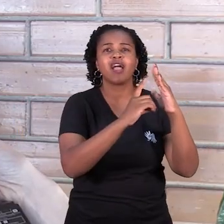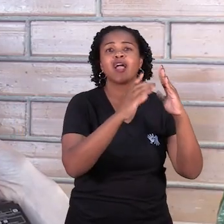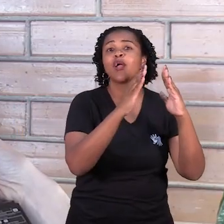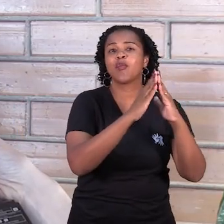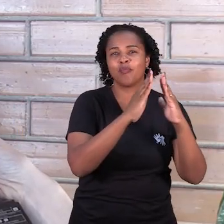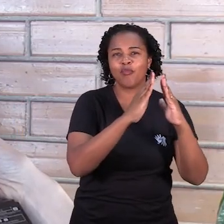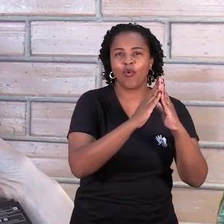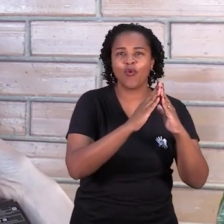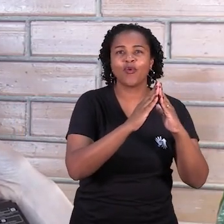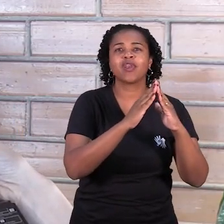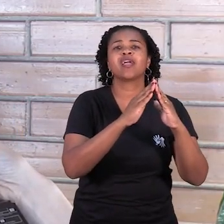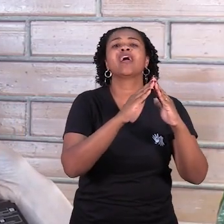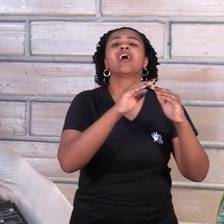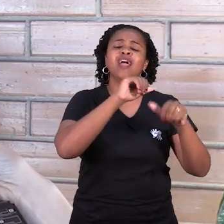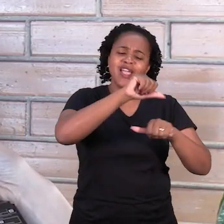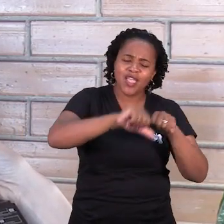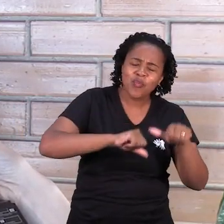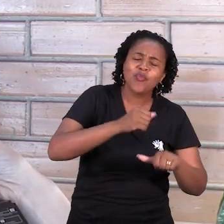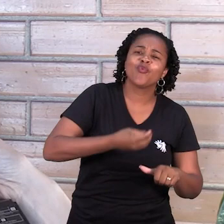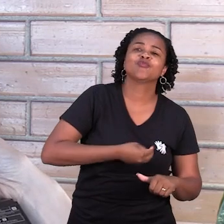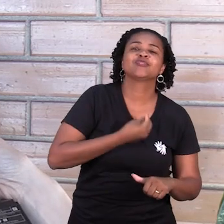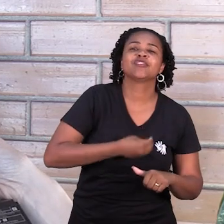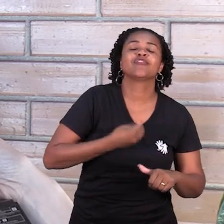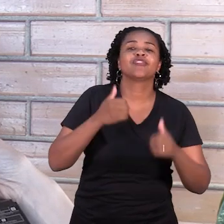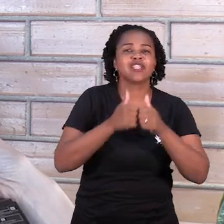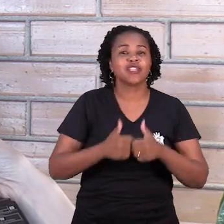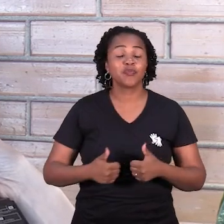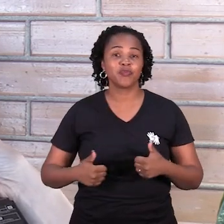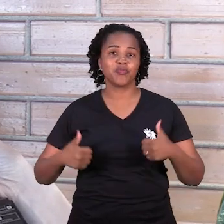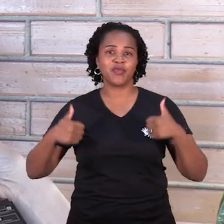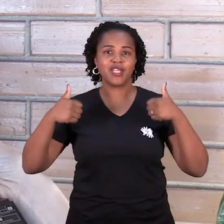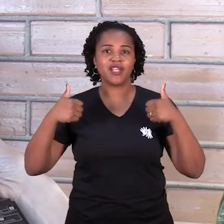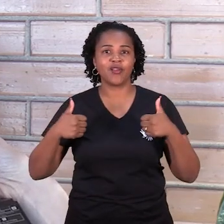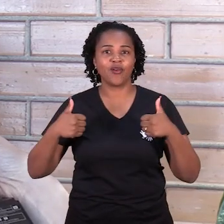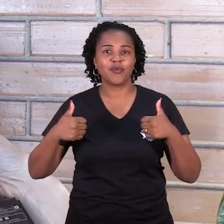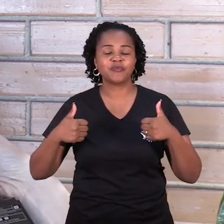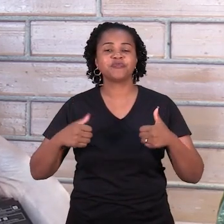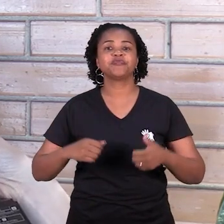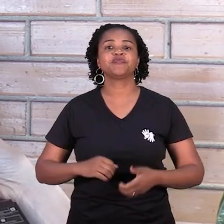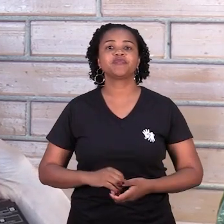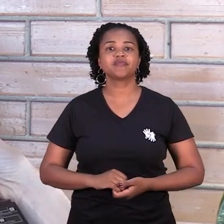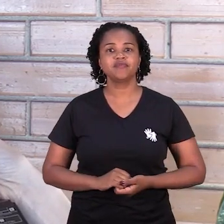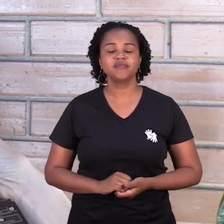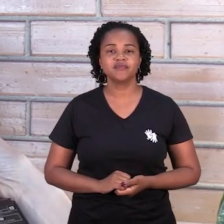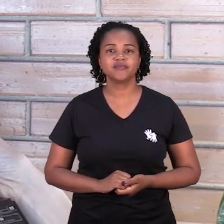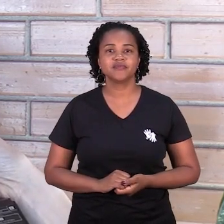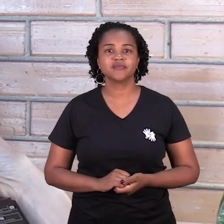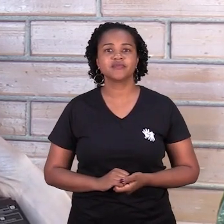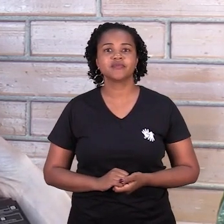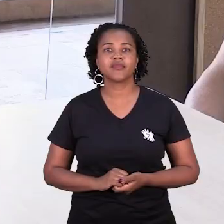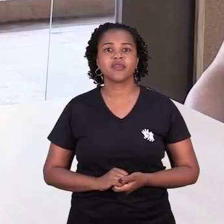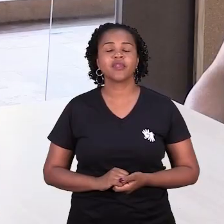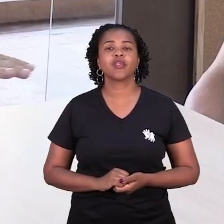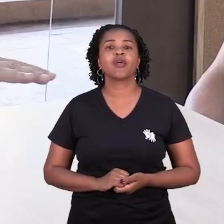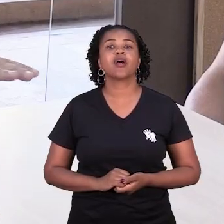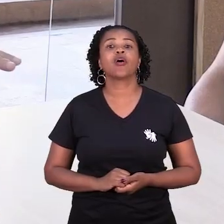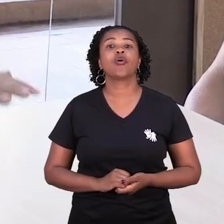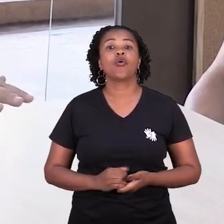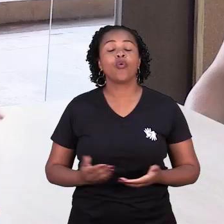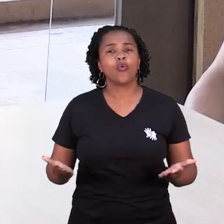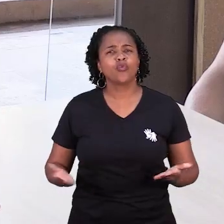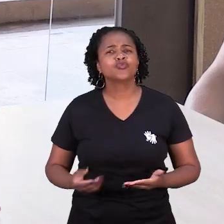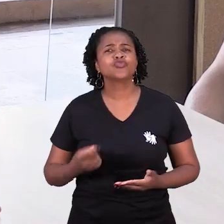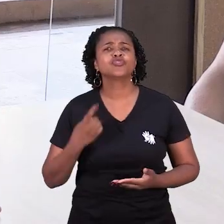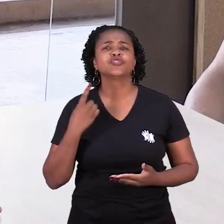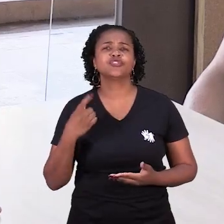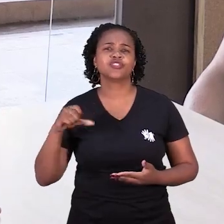maior vulnerabilidade, que estão com os vínculos familiares rompidos, que precisam iniciar um outro processo aí de reabilitação. Nós temos 19